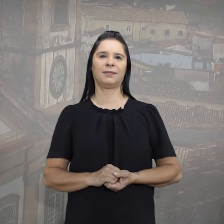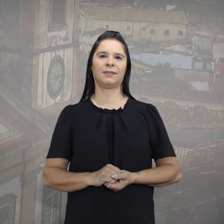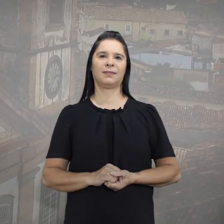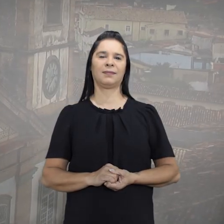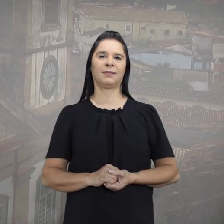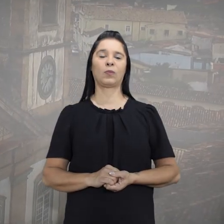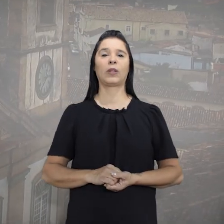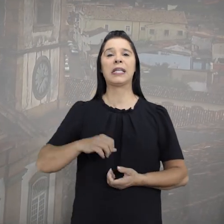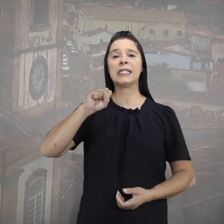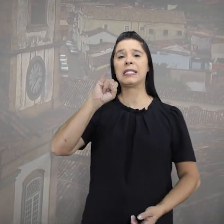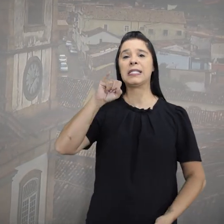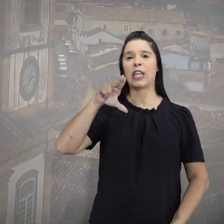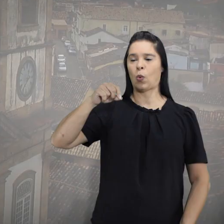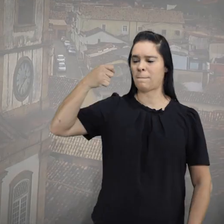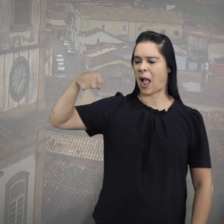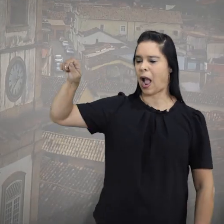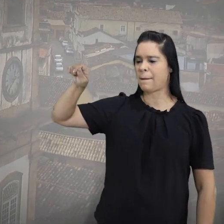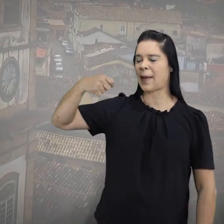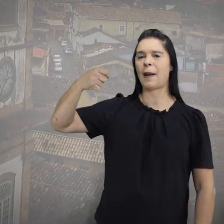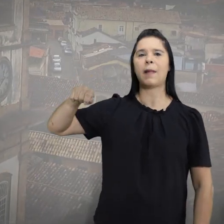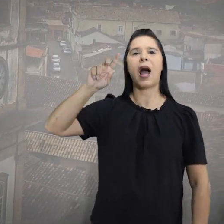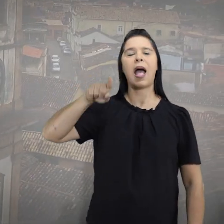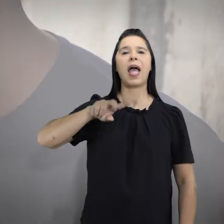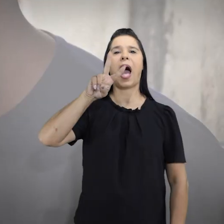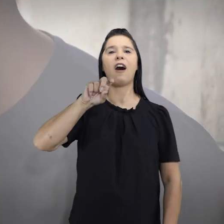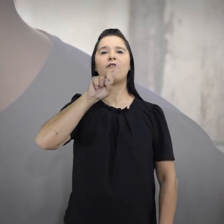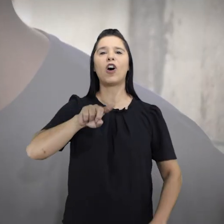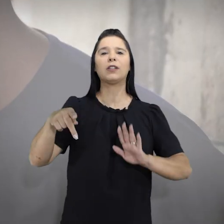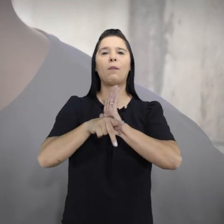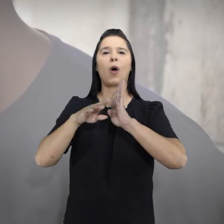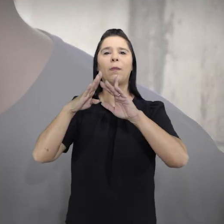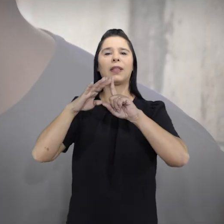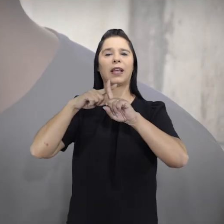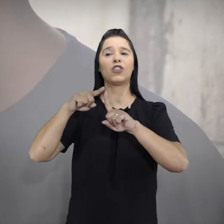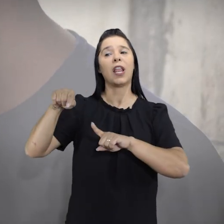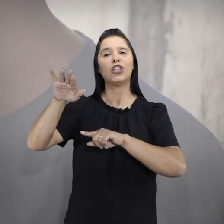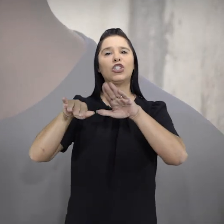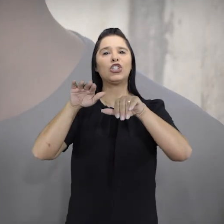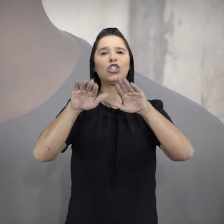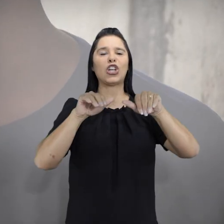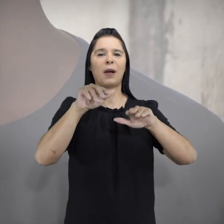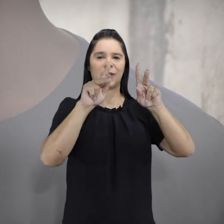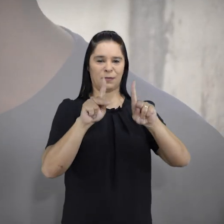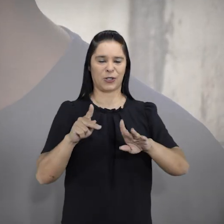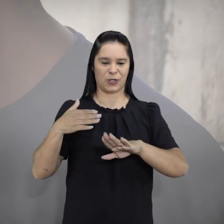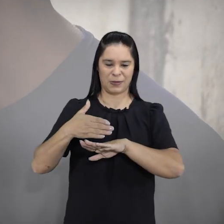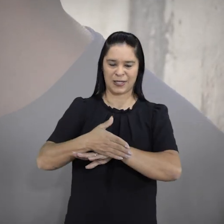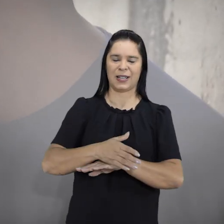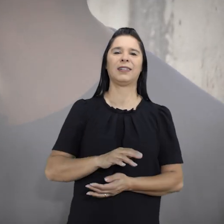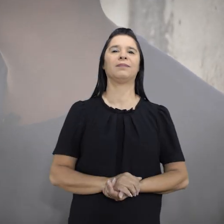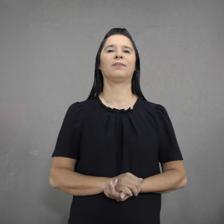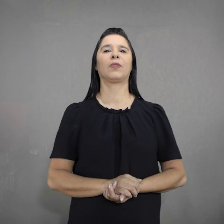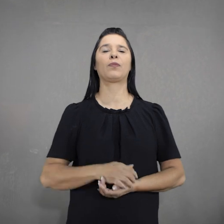O sino, ele acaba sendo a voz da igreja, né? Porque ele é que chama, ele chama os fiéis, né?